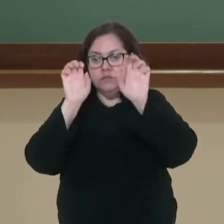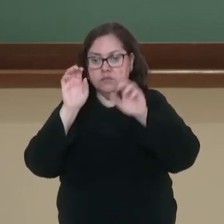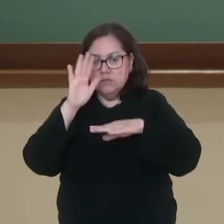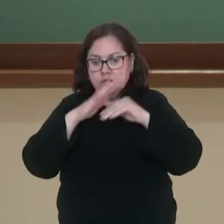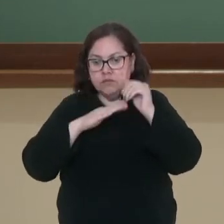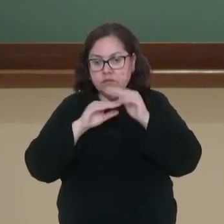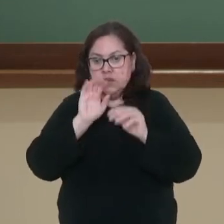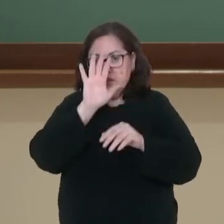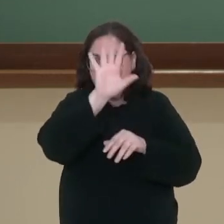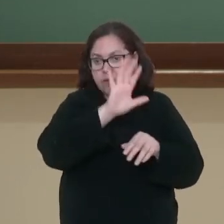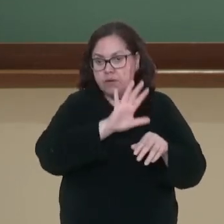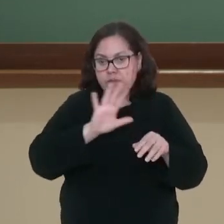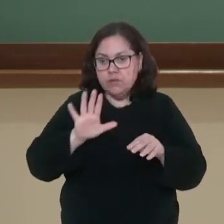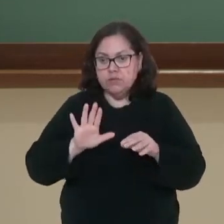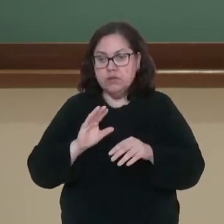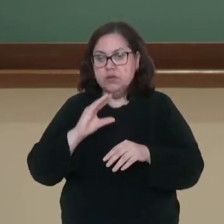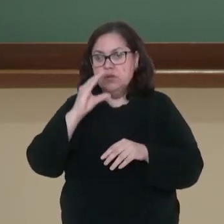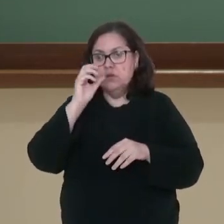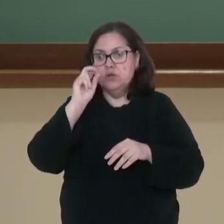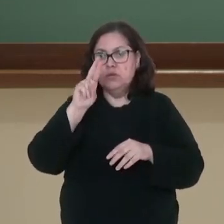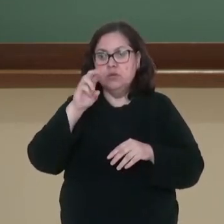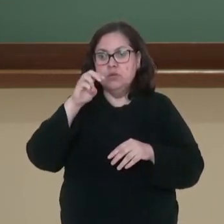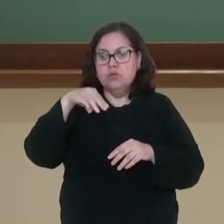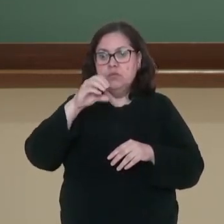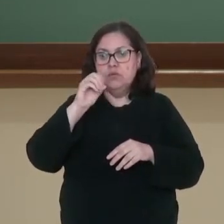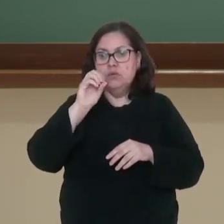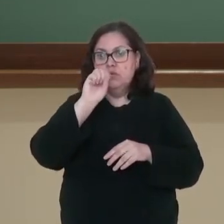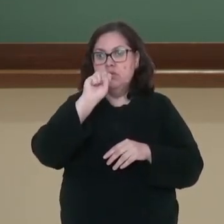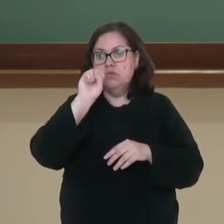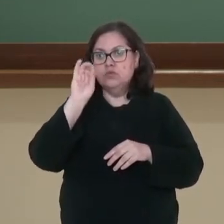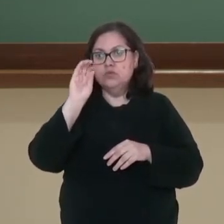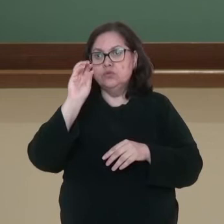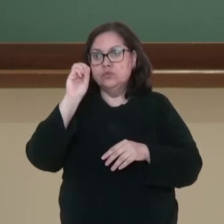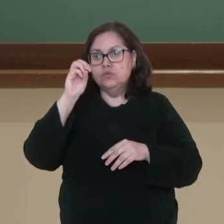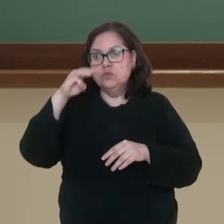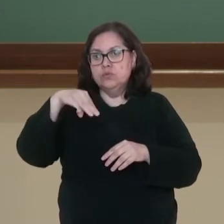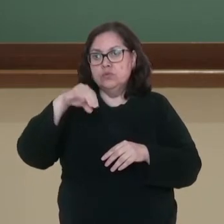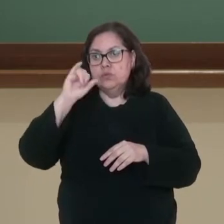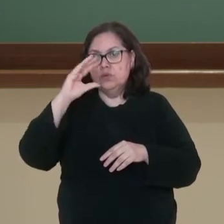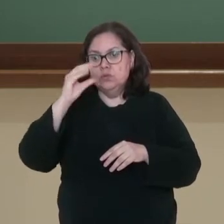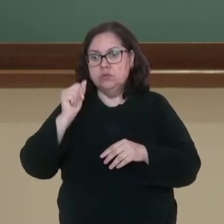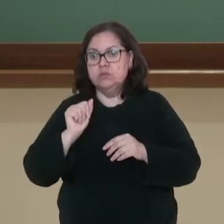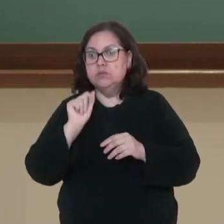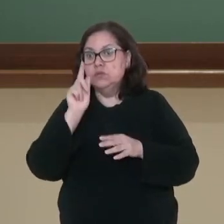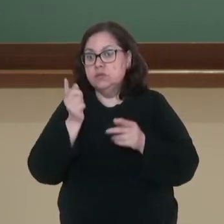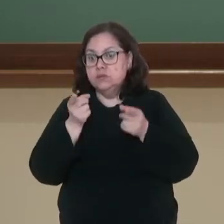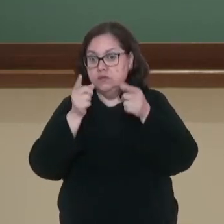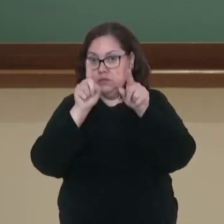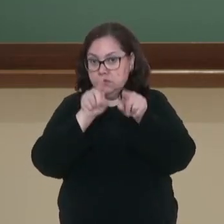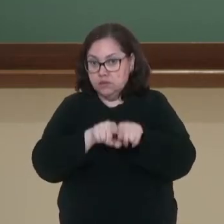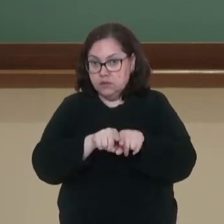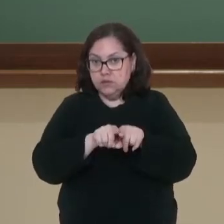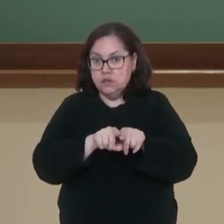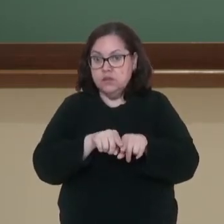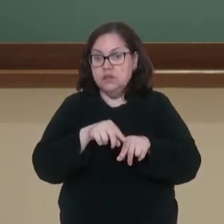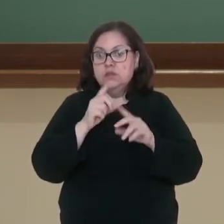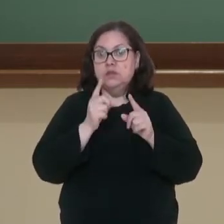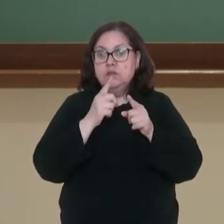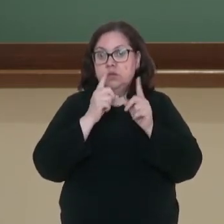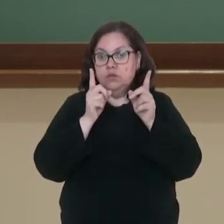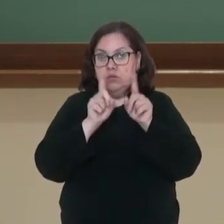esse mapa cromossômico. Lembrando, primeira coisa, os genes estão localizados no mesmo